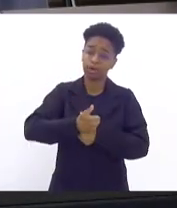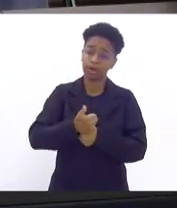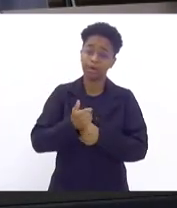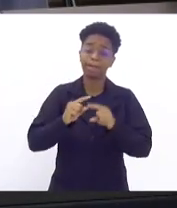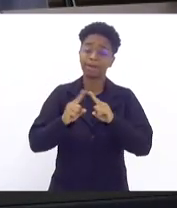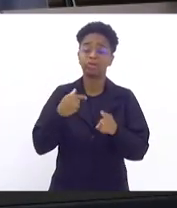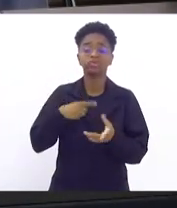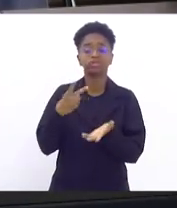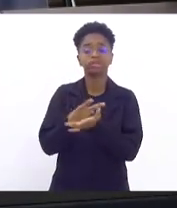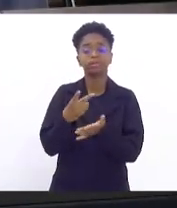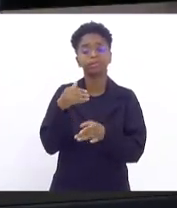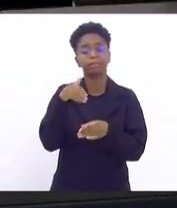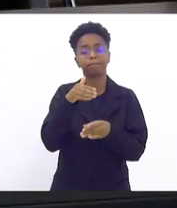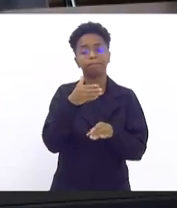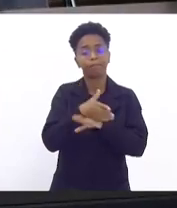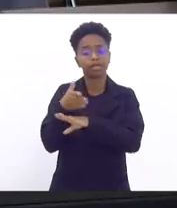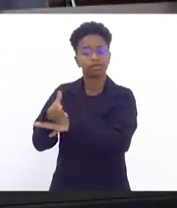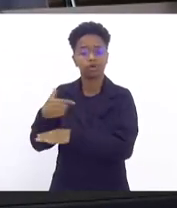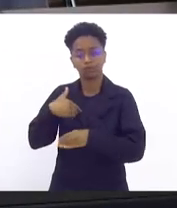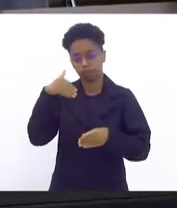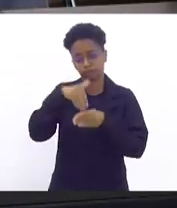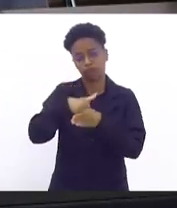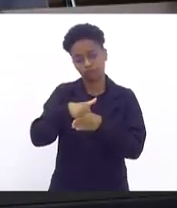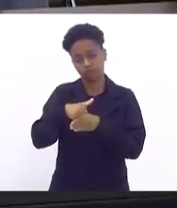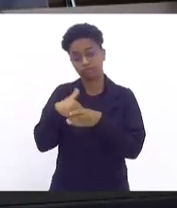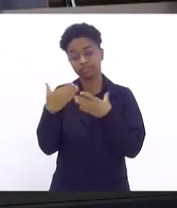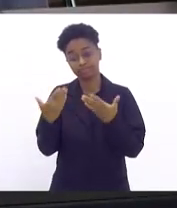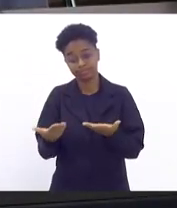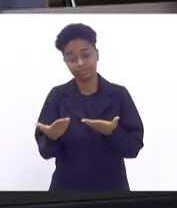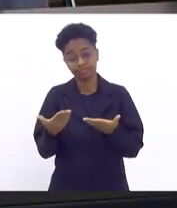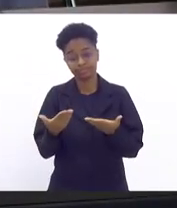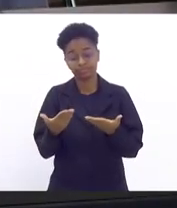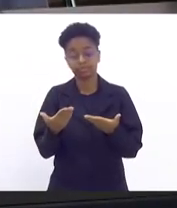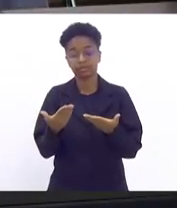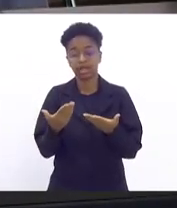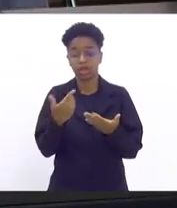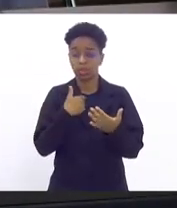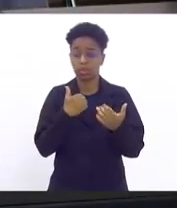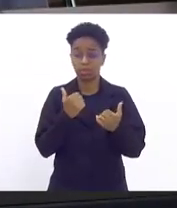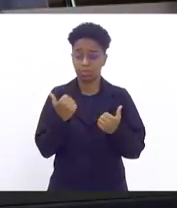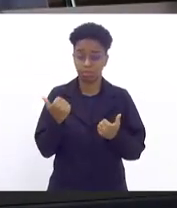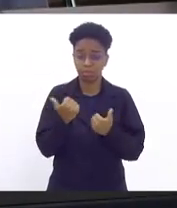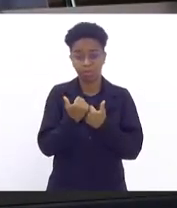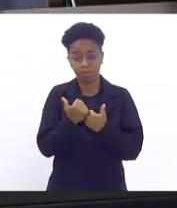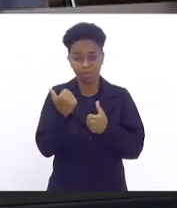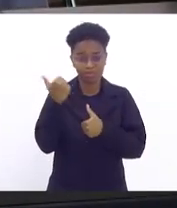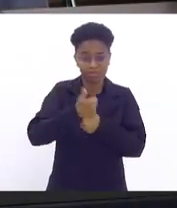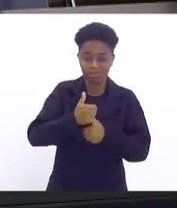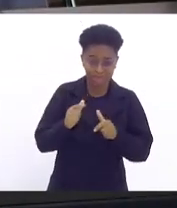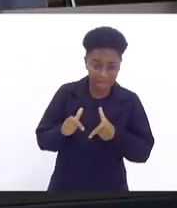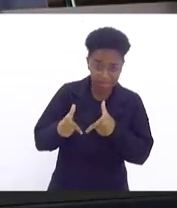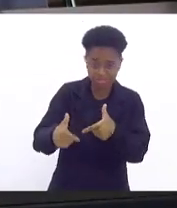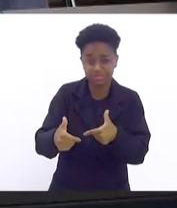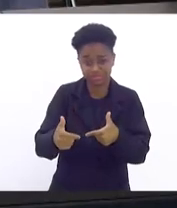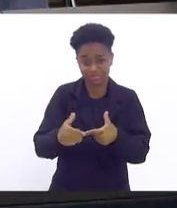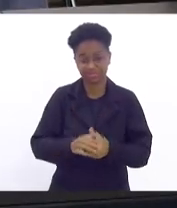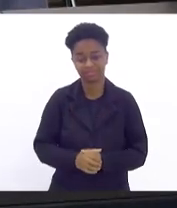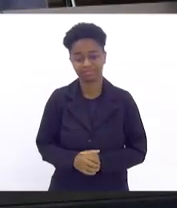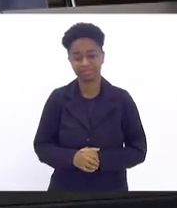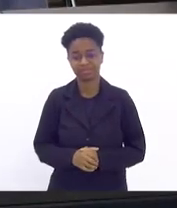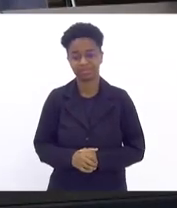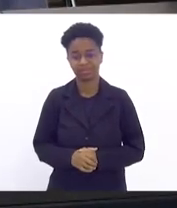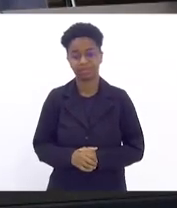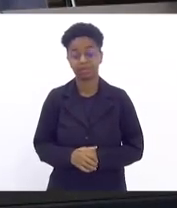eu vim Eu votei Em algum momento sempre tem um suplente ativo sem ser radioativo muito bem